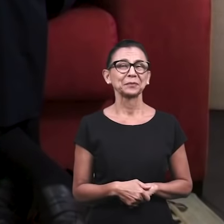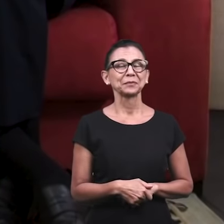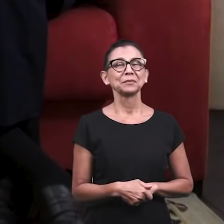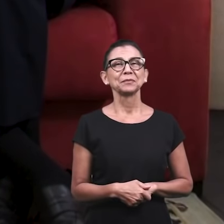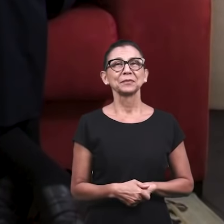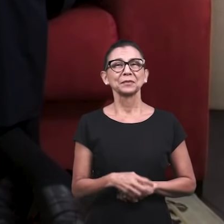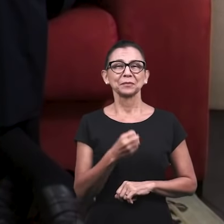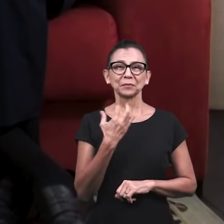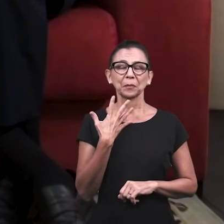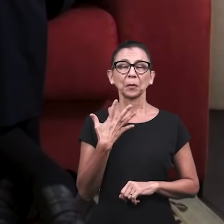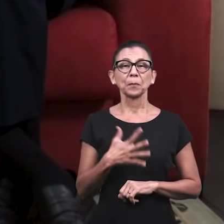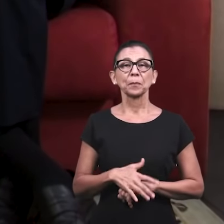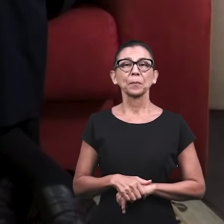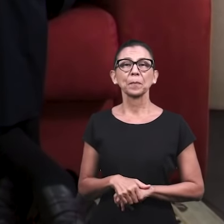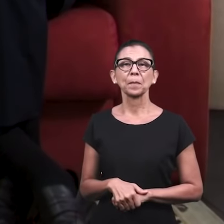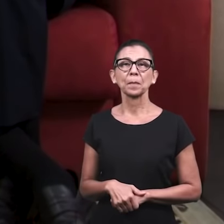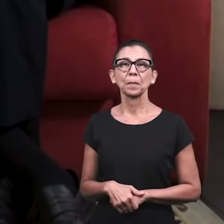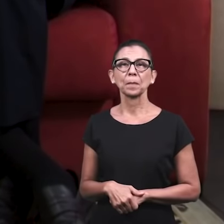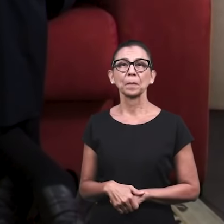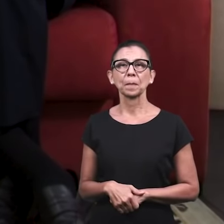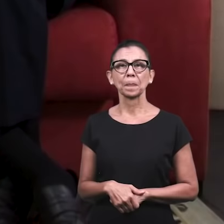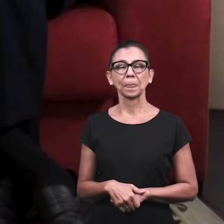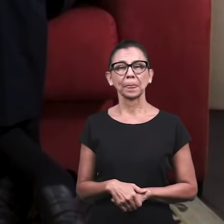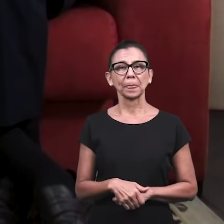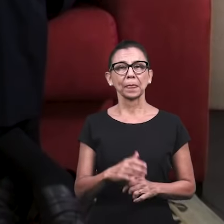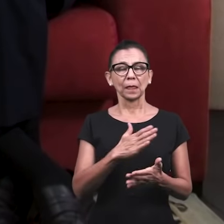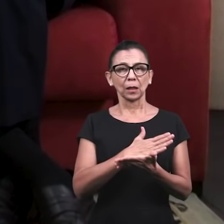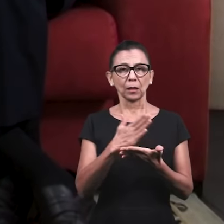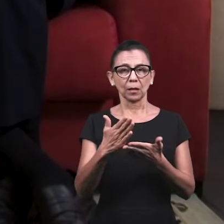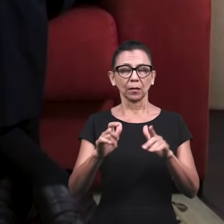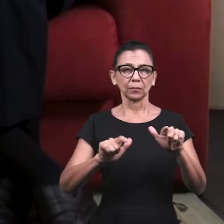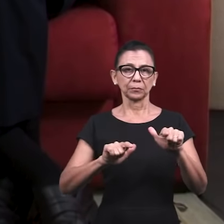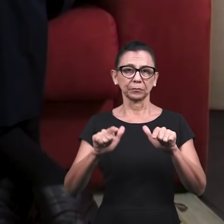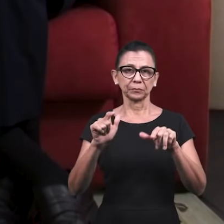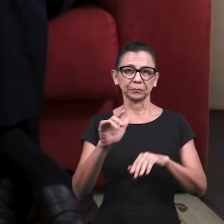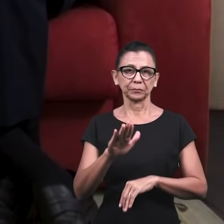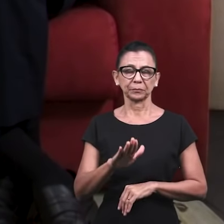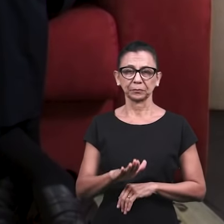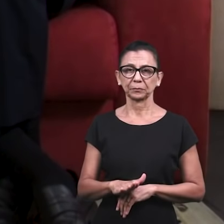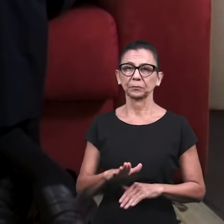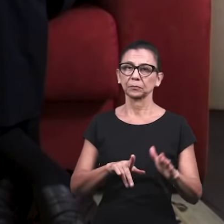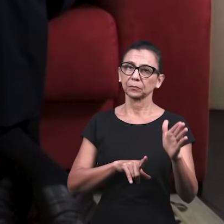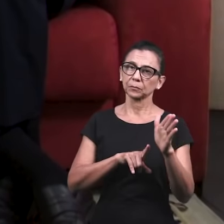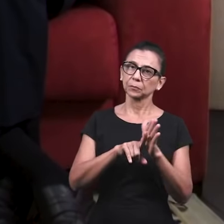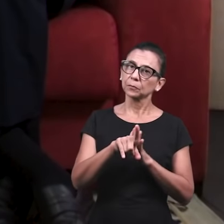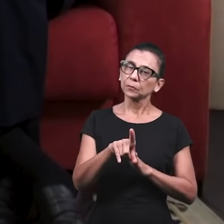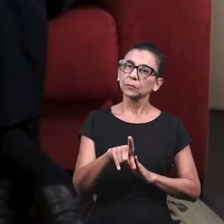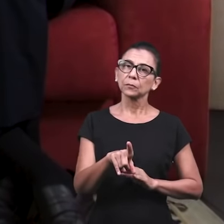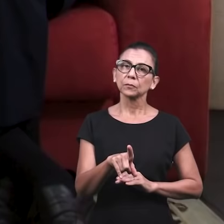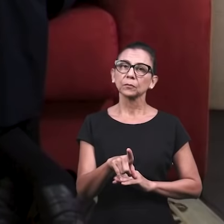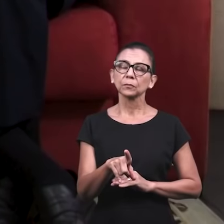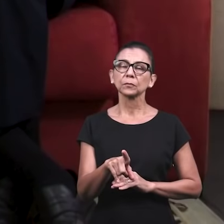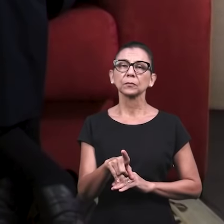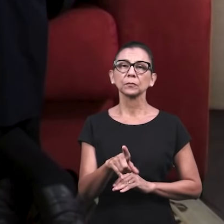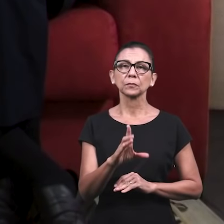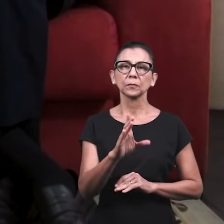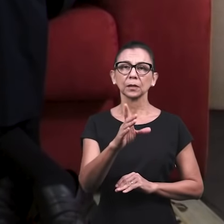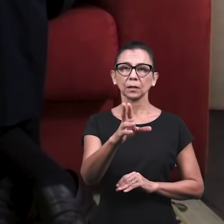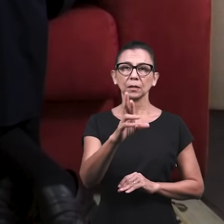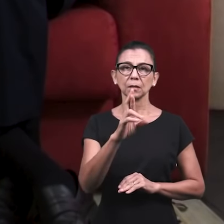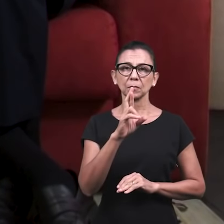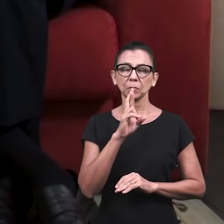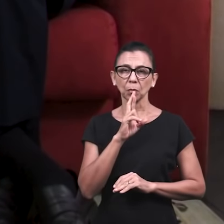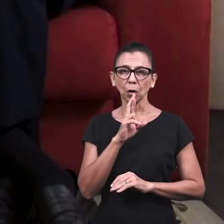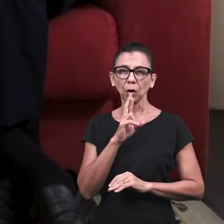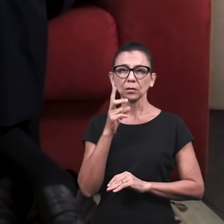isso. Glória a Deus. É muito bom. Meus queridos, vamos dar início, então, ao nosso trabalho desta tarde, às perguntas que já foram respondidas